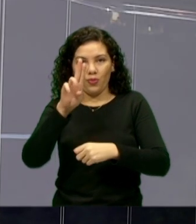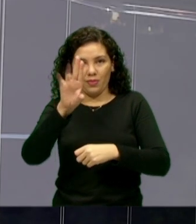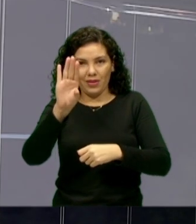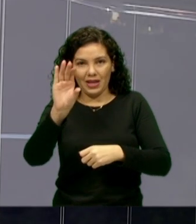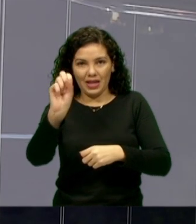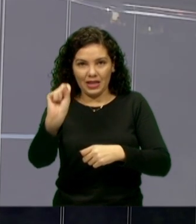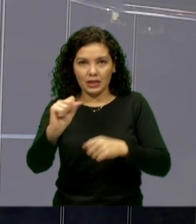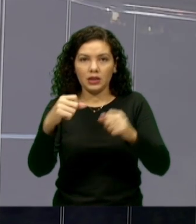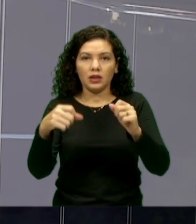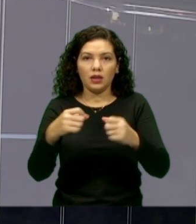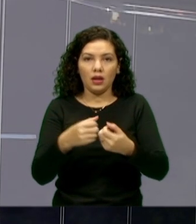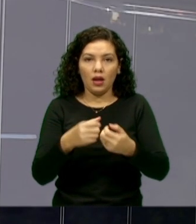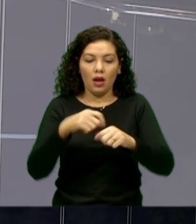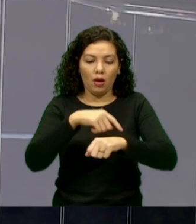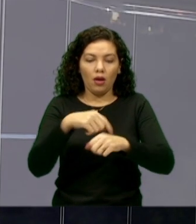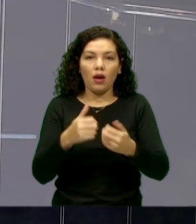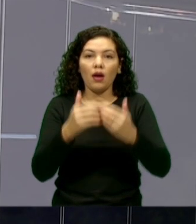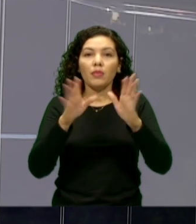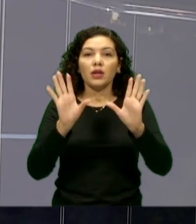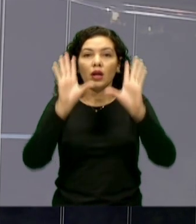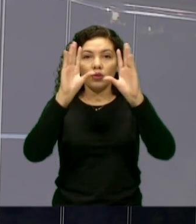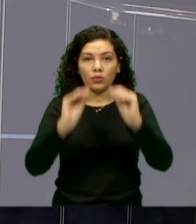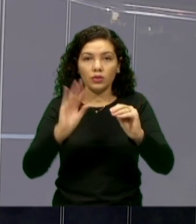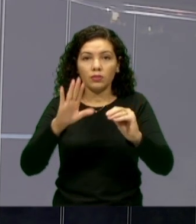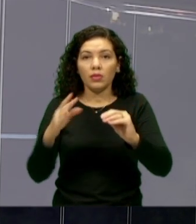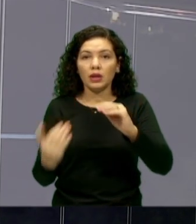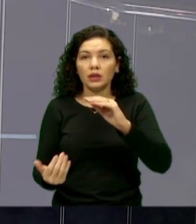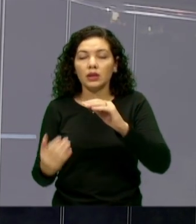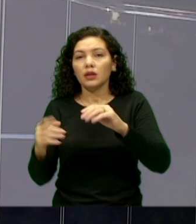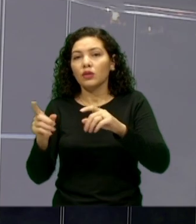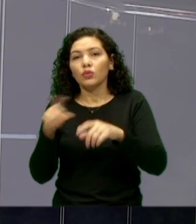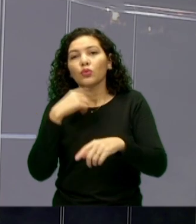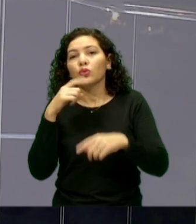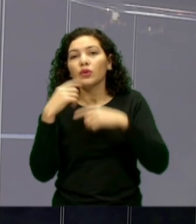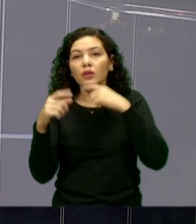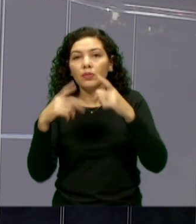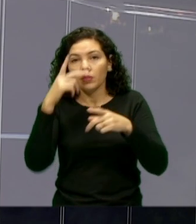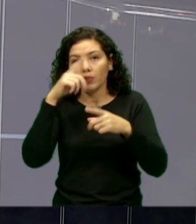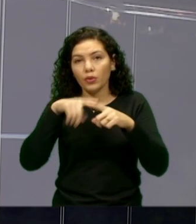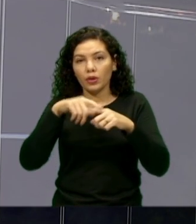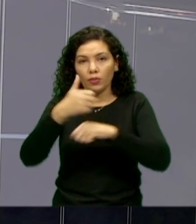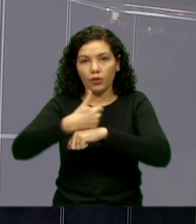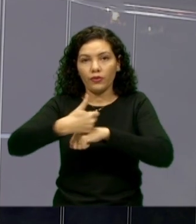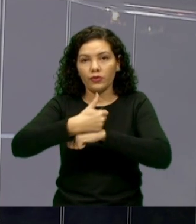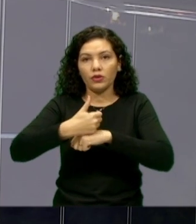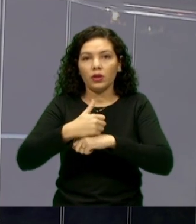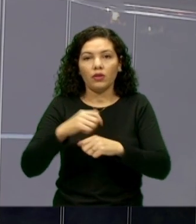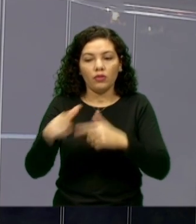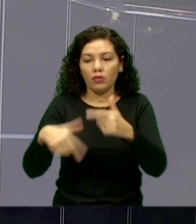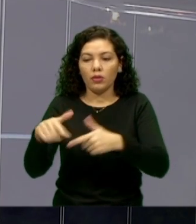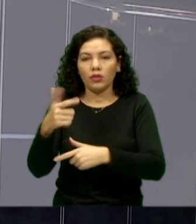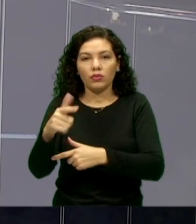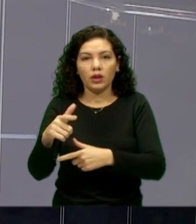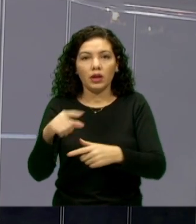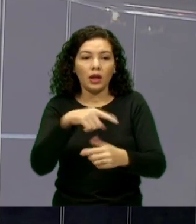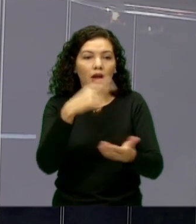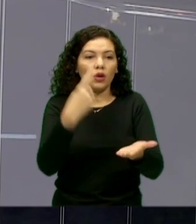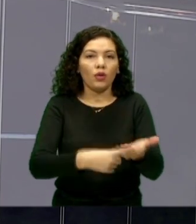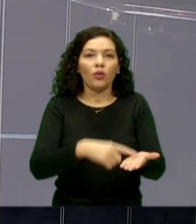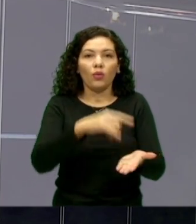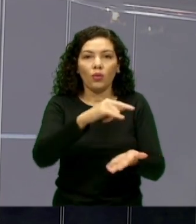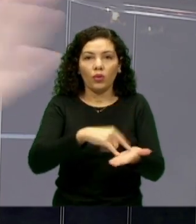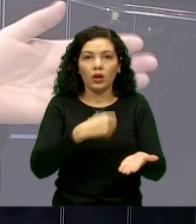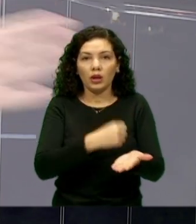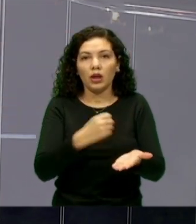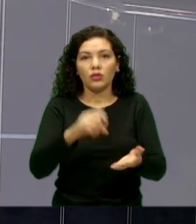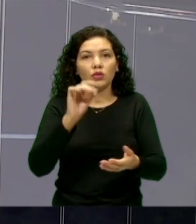exemplo, mas é impedido por uma questão de que o funcionário está lá, que ele é contratado para trabalhar ou 6 horas ou 8 horas e vai